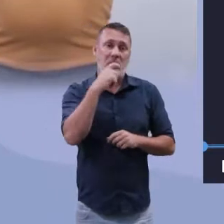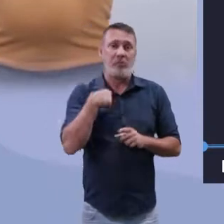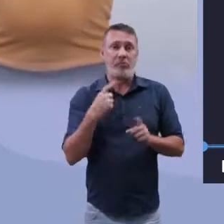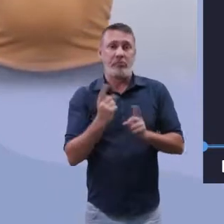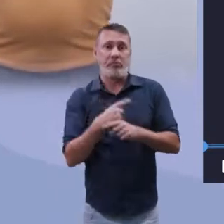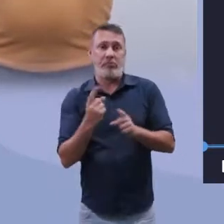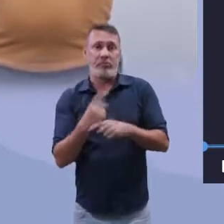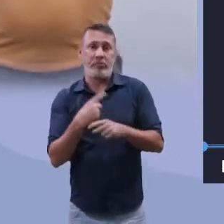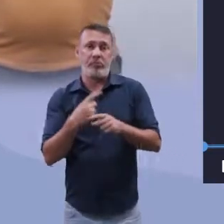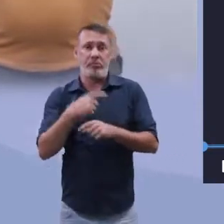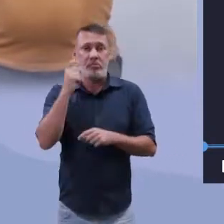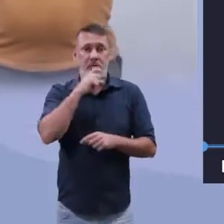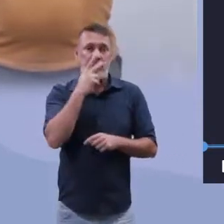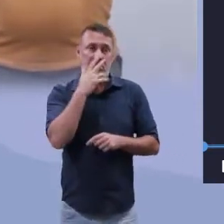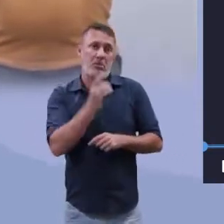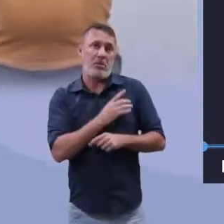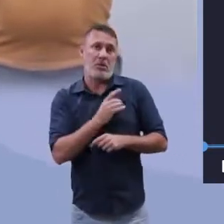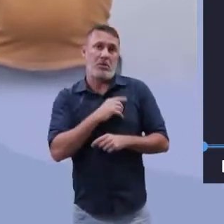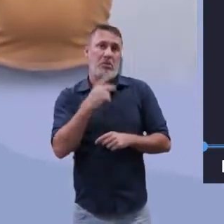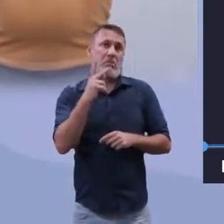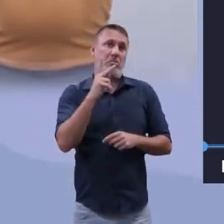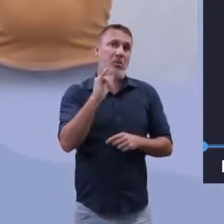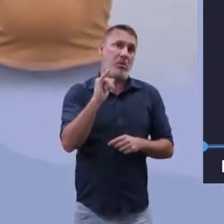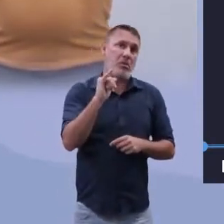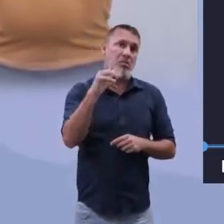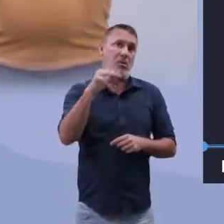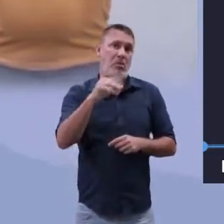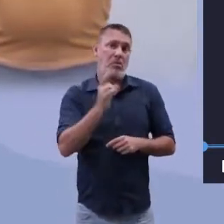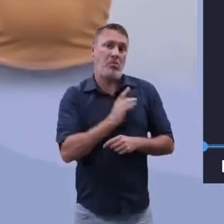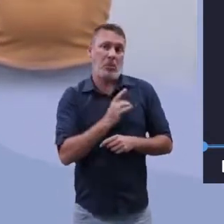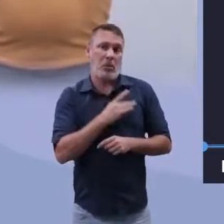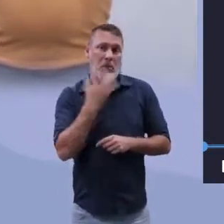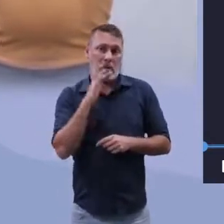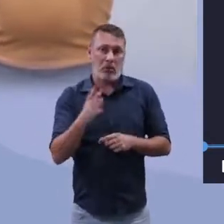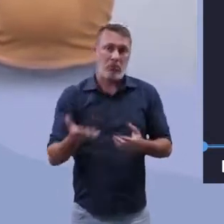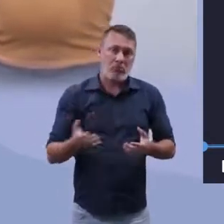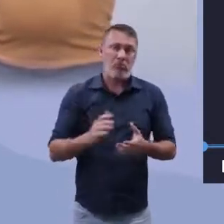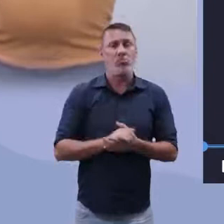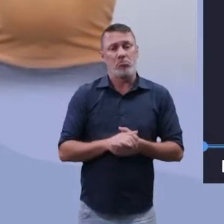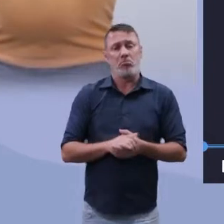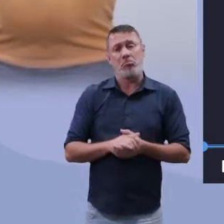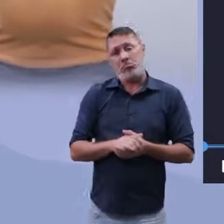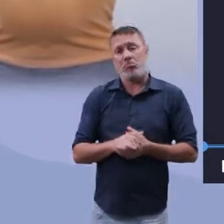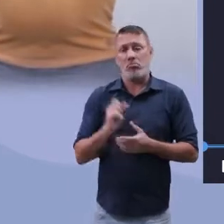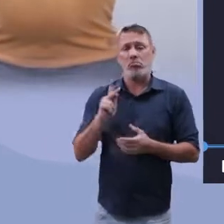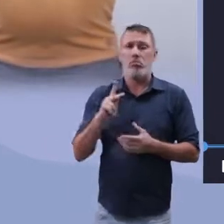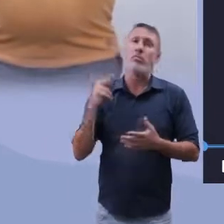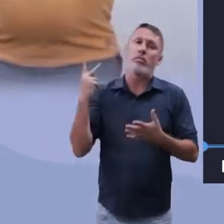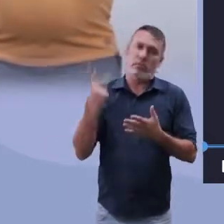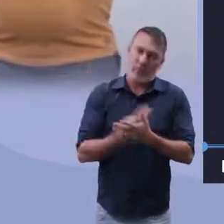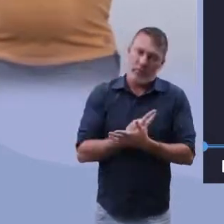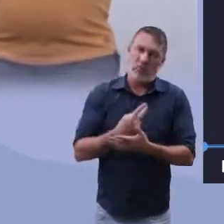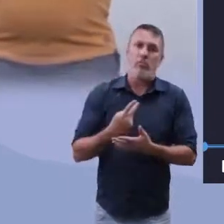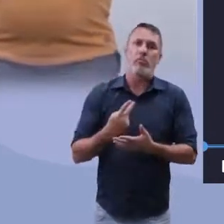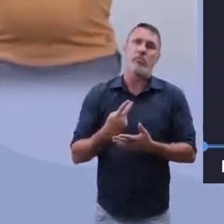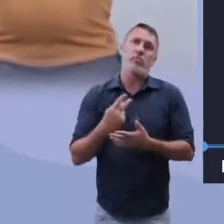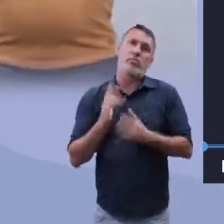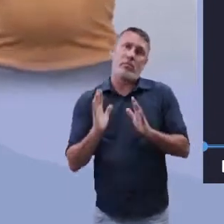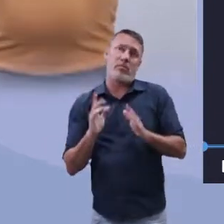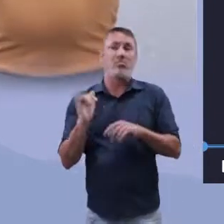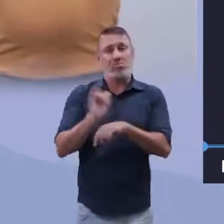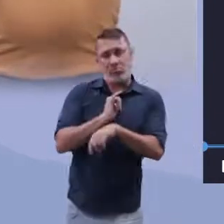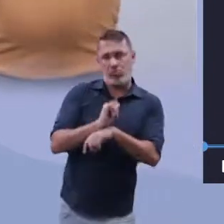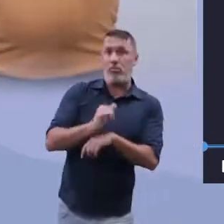uma mentira porque você tirou nota baixa, você teve medo, né, dos seus responsáveis. Perfeito. Errado,